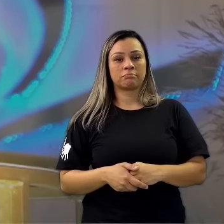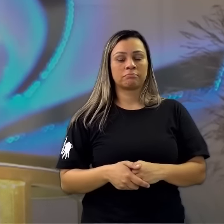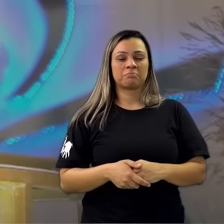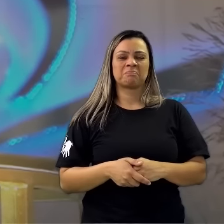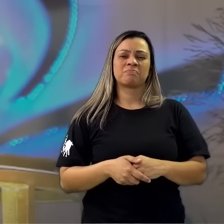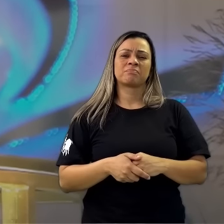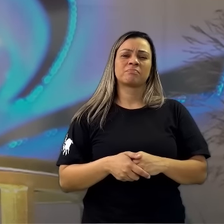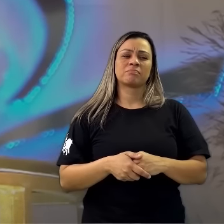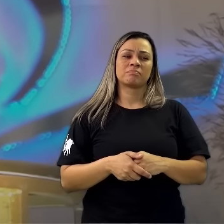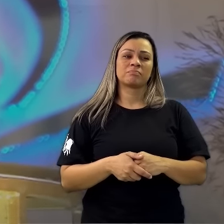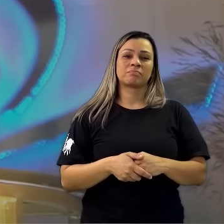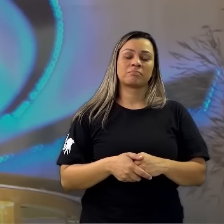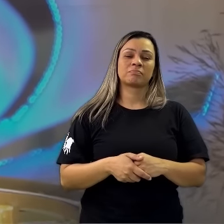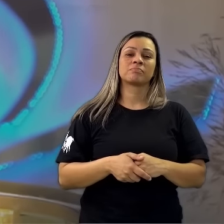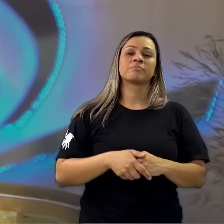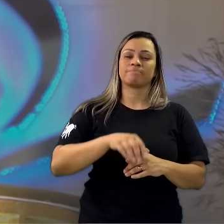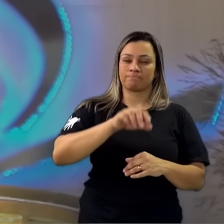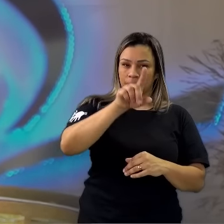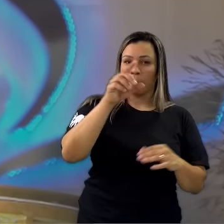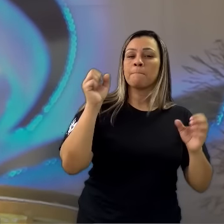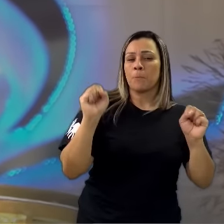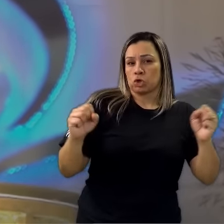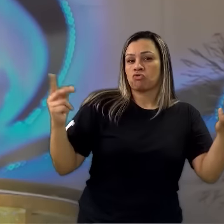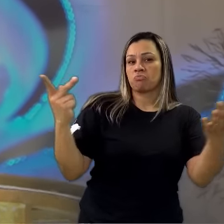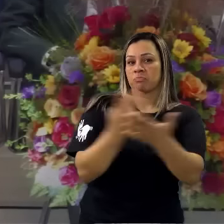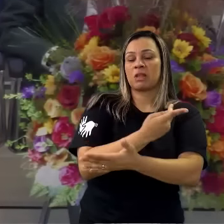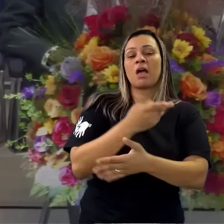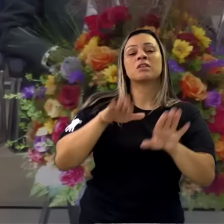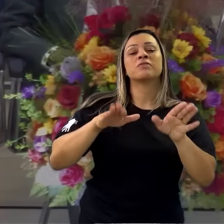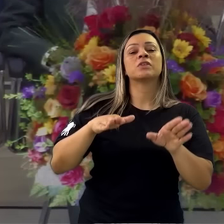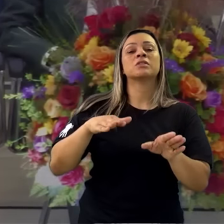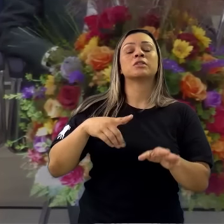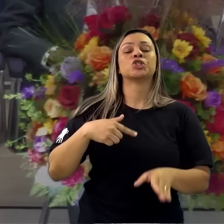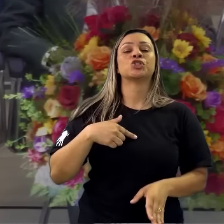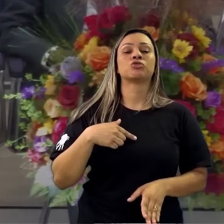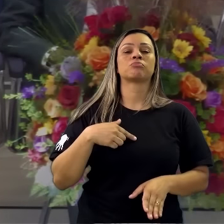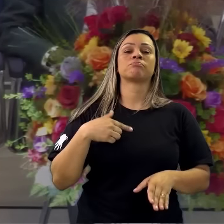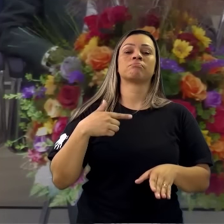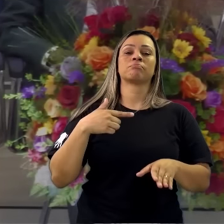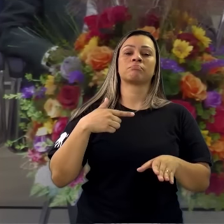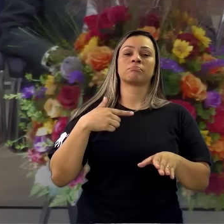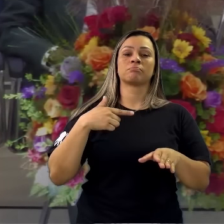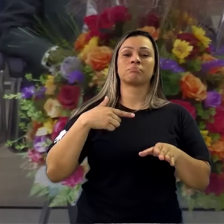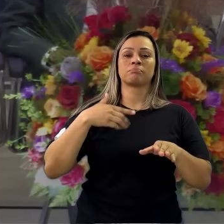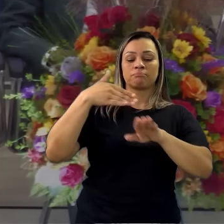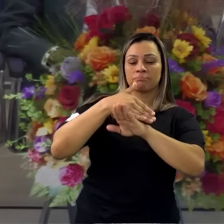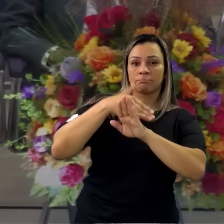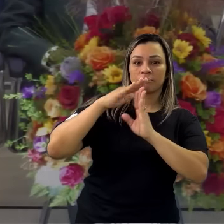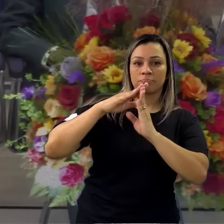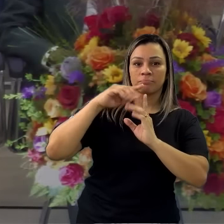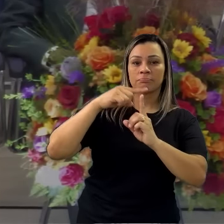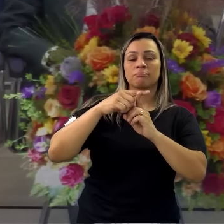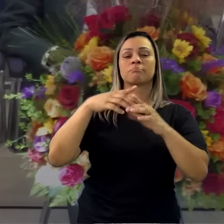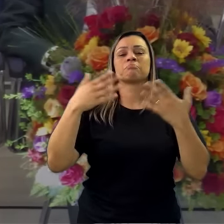cair Mas nunca aqui dentro se cair é sempre lá fora porque Davi vai dizer que aqui dentro é lugar de segurança